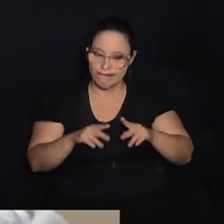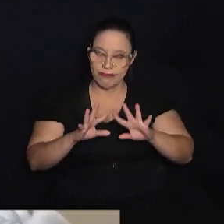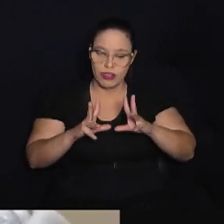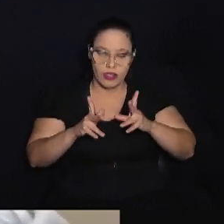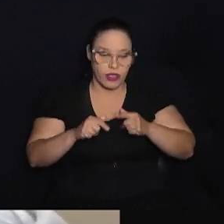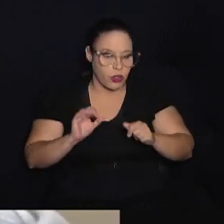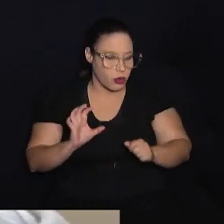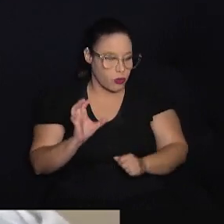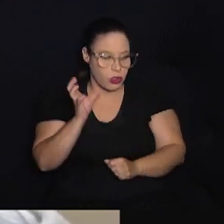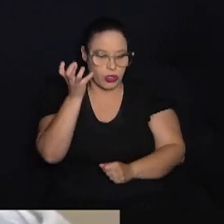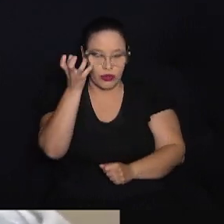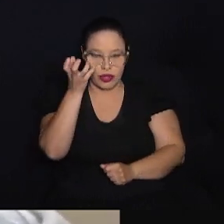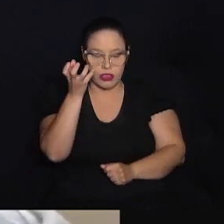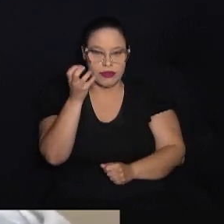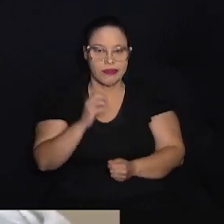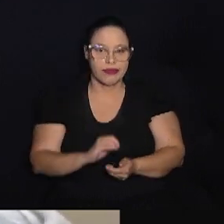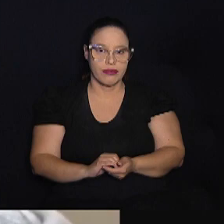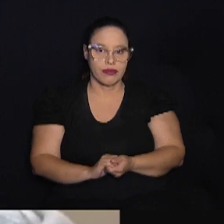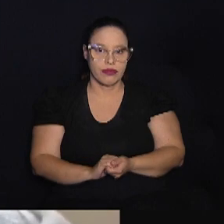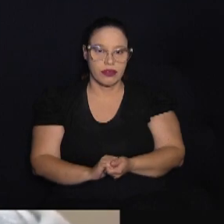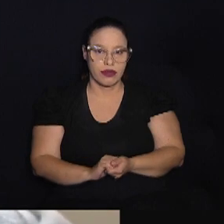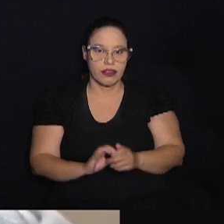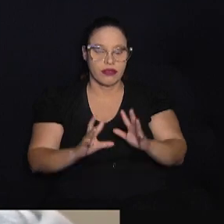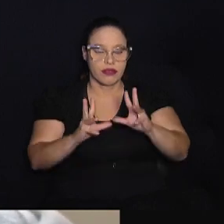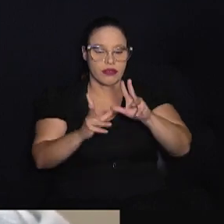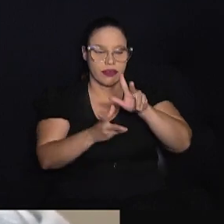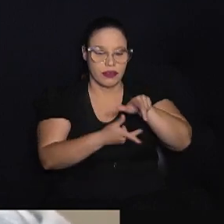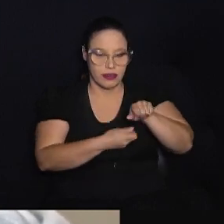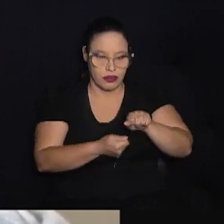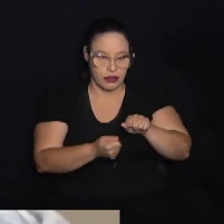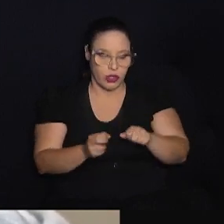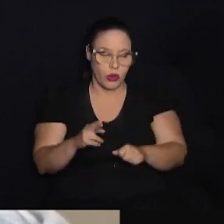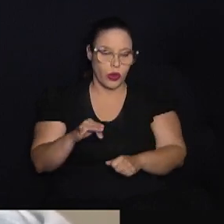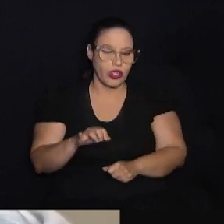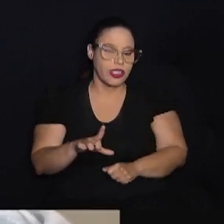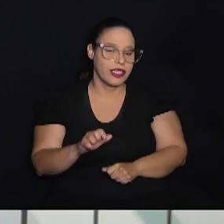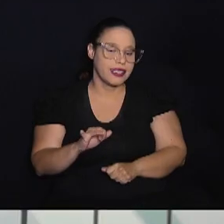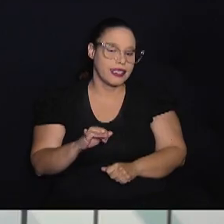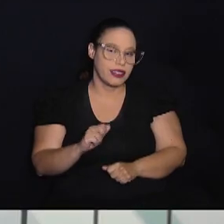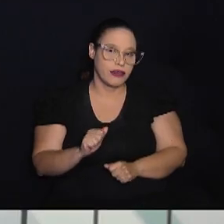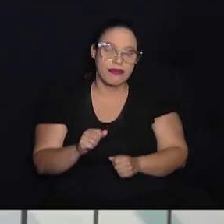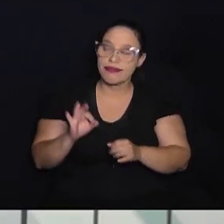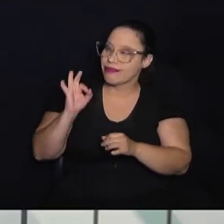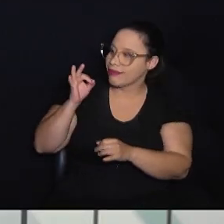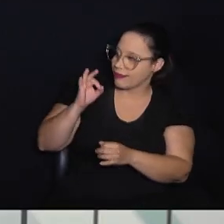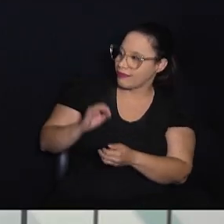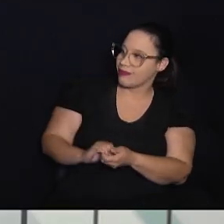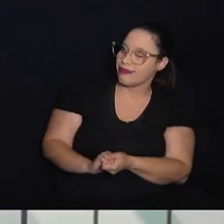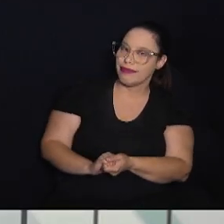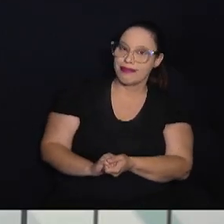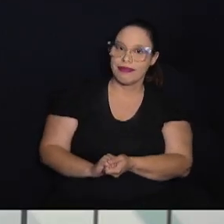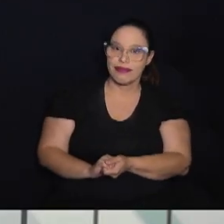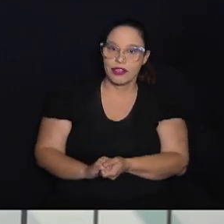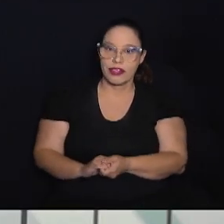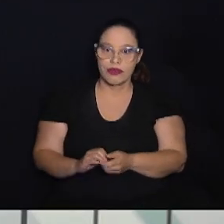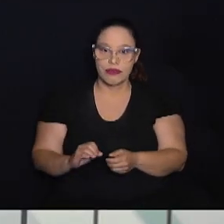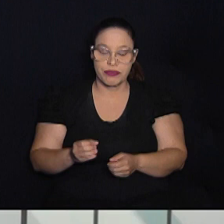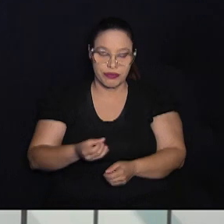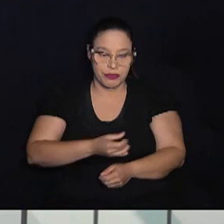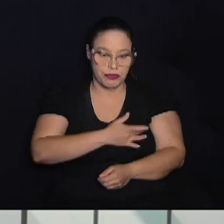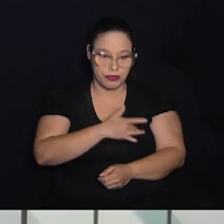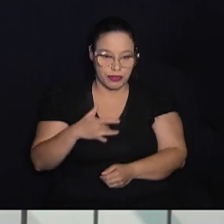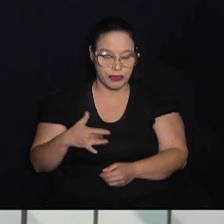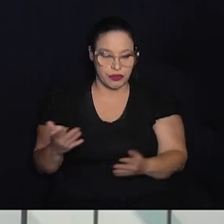pode acontecer nesse mundo da oncologia. Tá certo. O Saúde é Vida fica